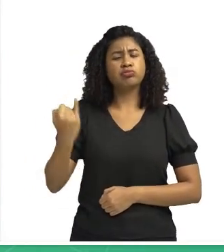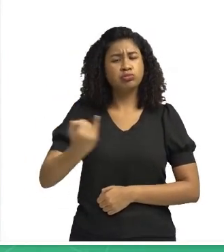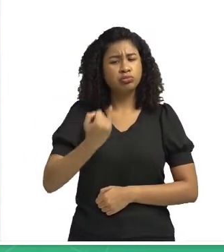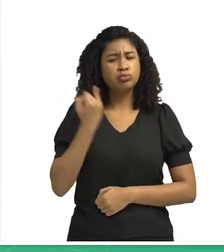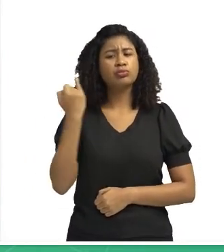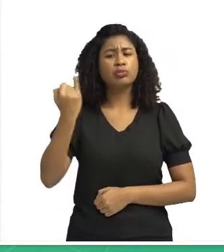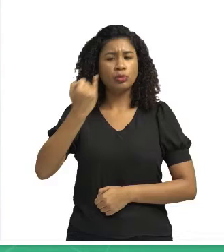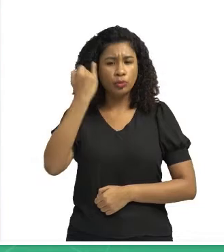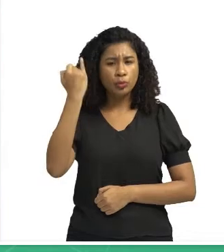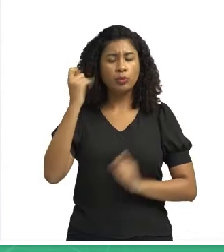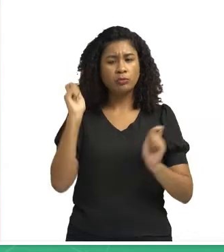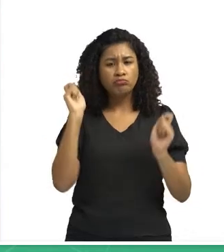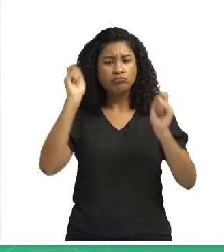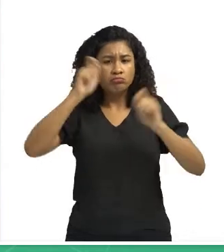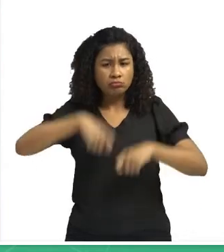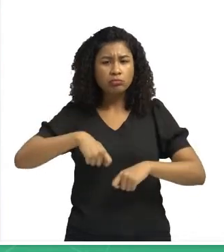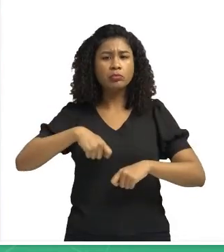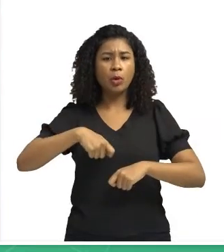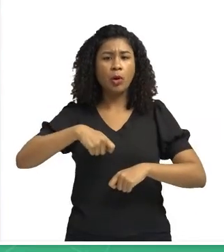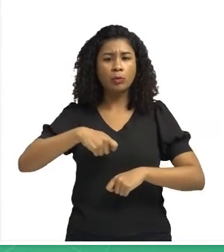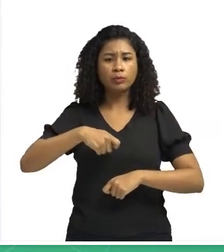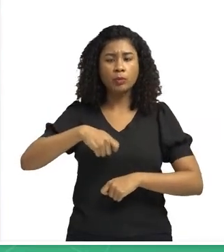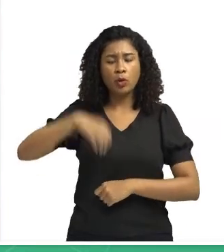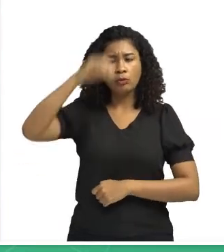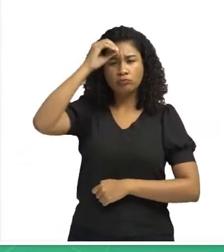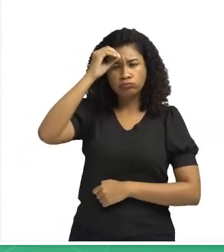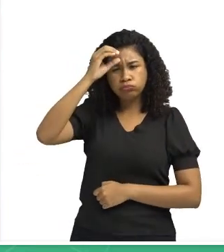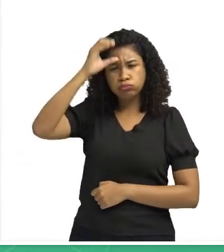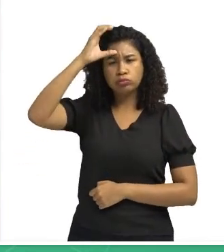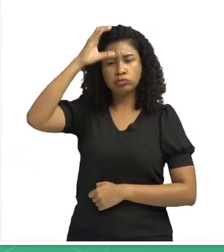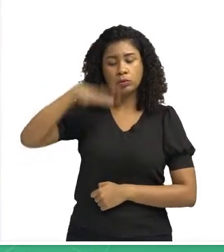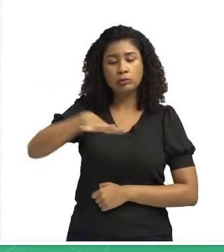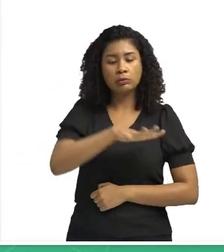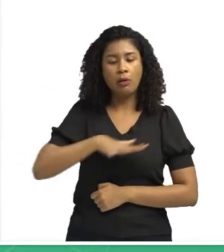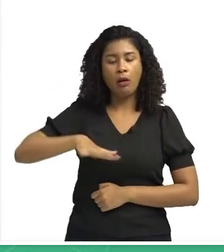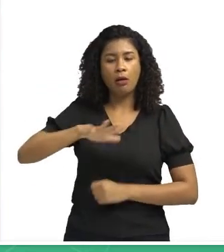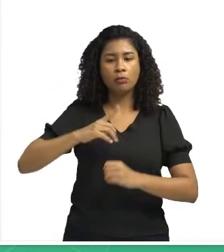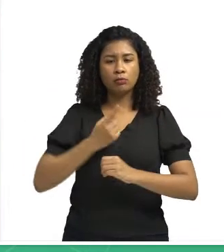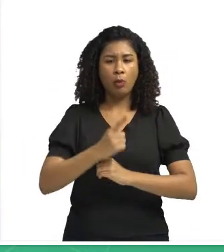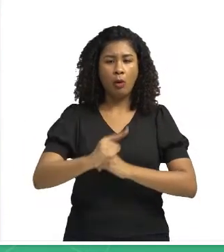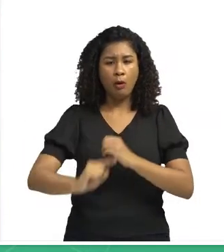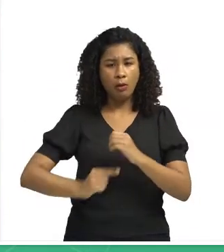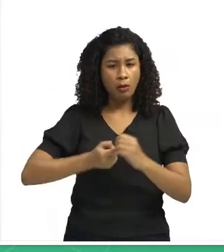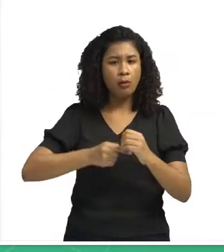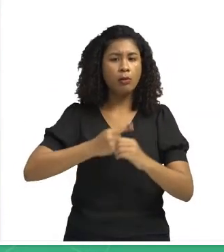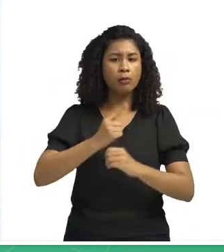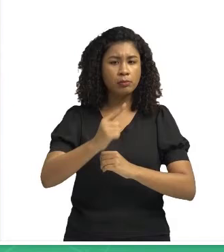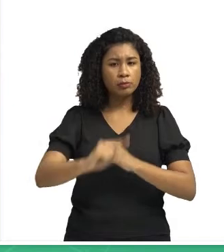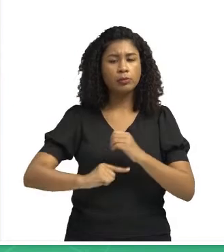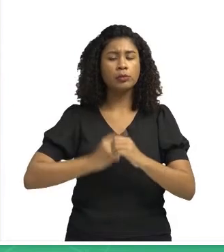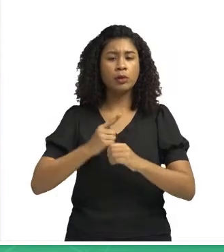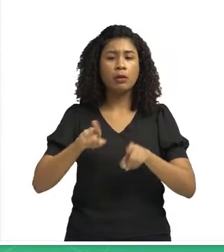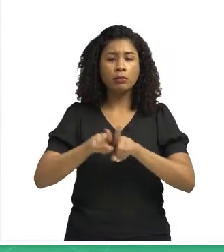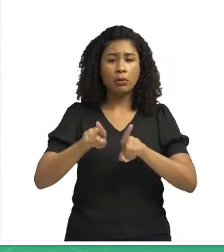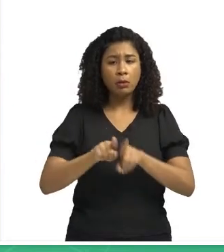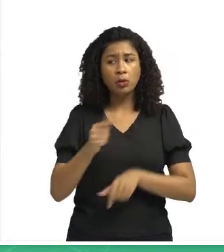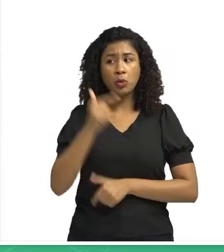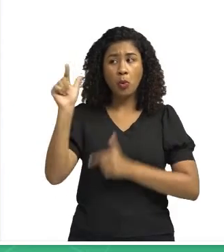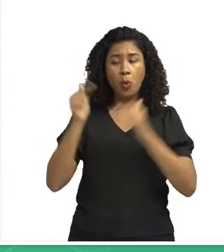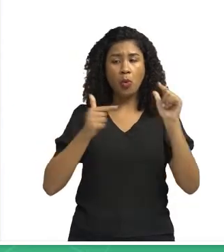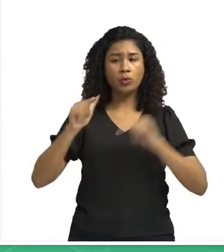desenvolvimento do conhecimento da teoria atômica por outros cientistas, né? Que os